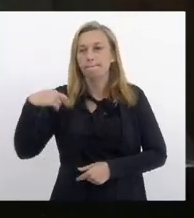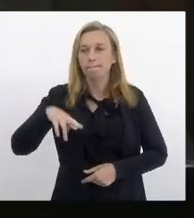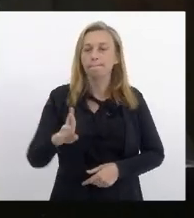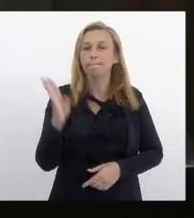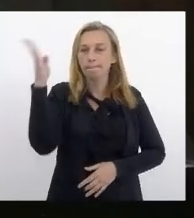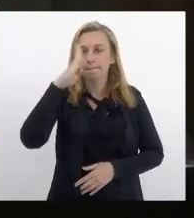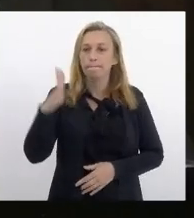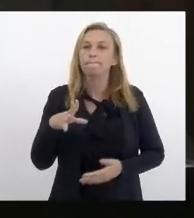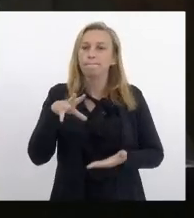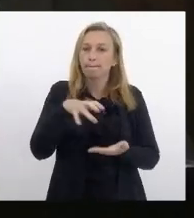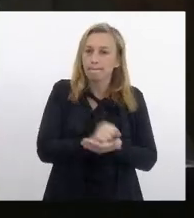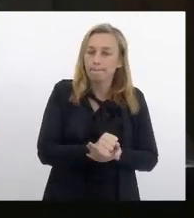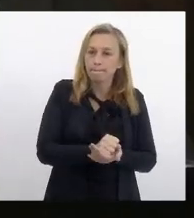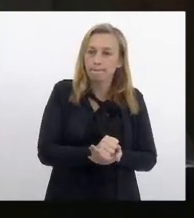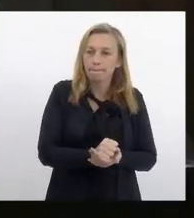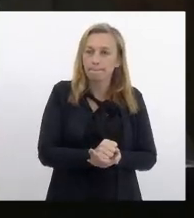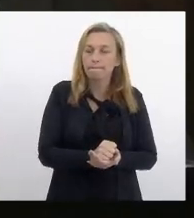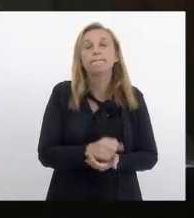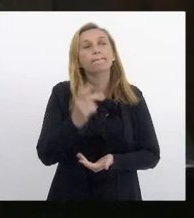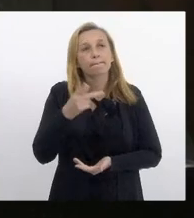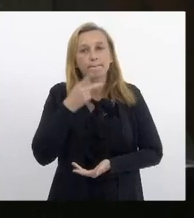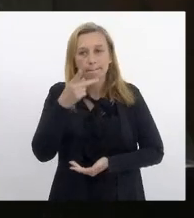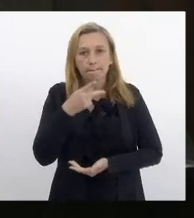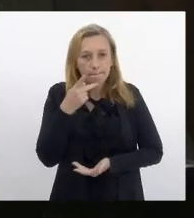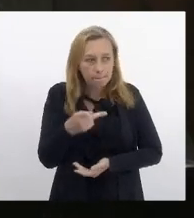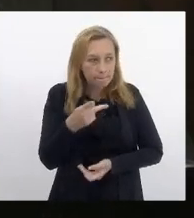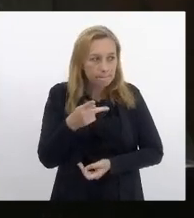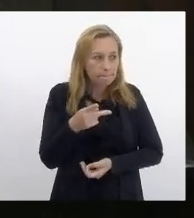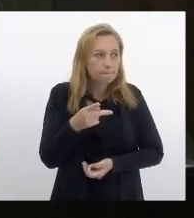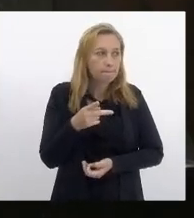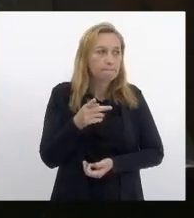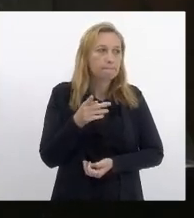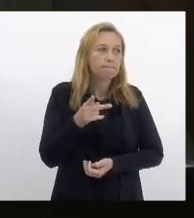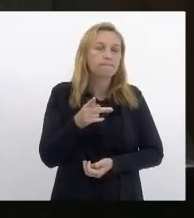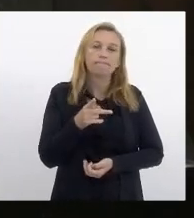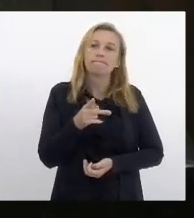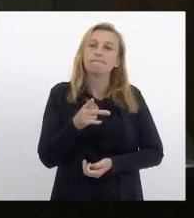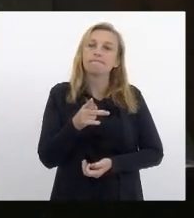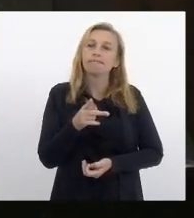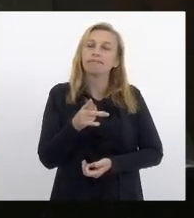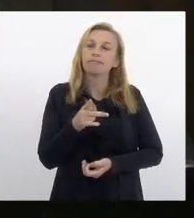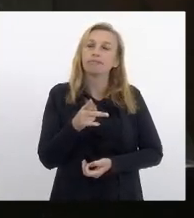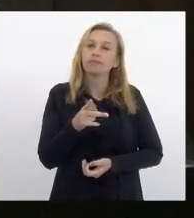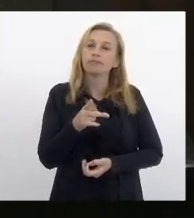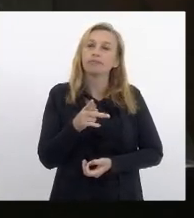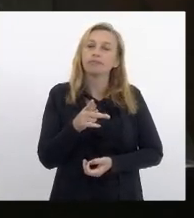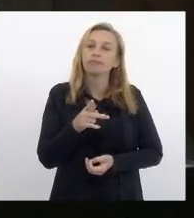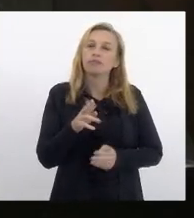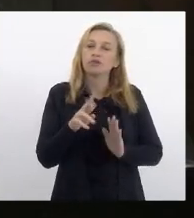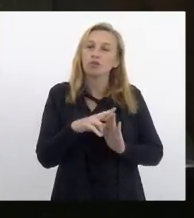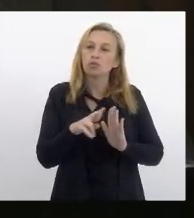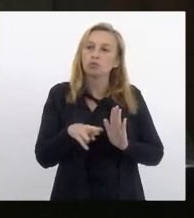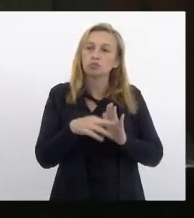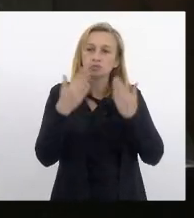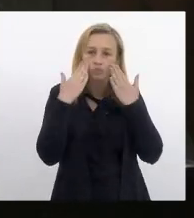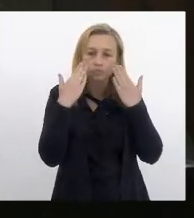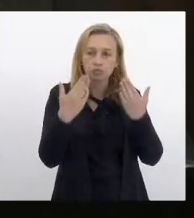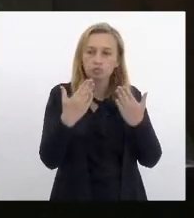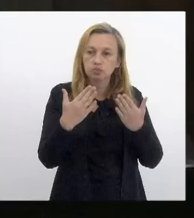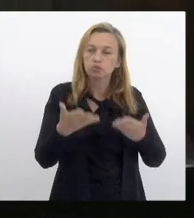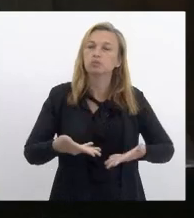aqui esse registro e endosso na íntegra, em totum, os termos da representação